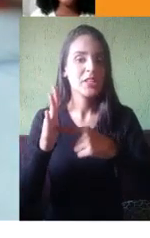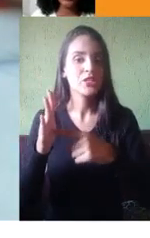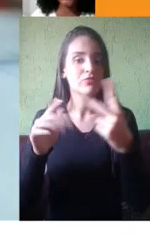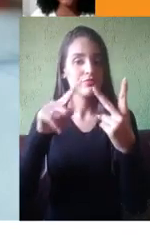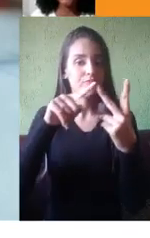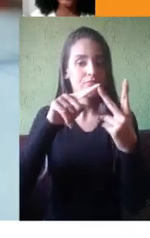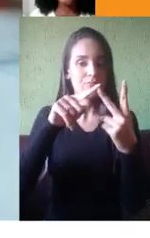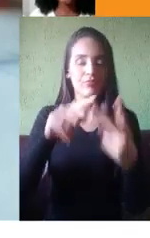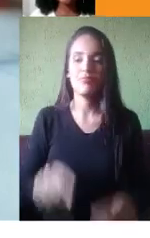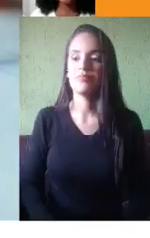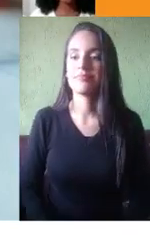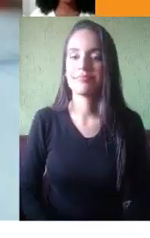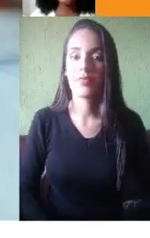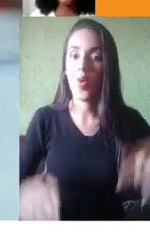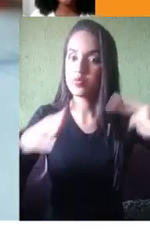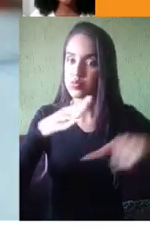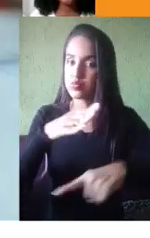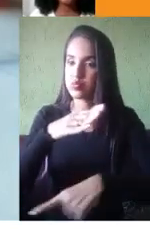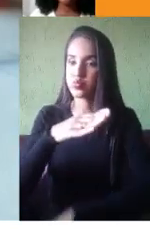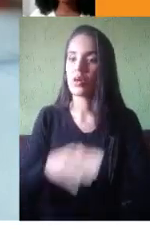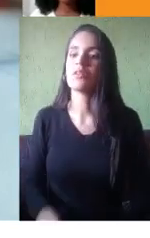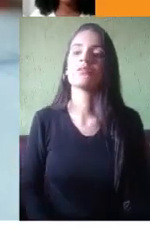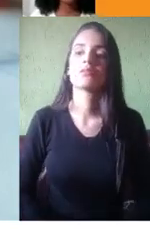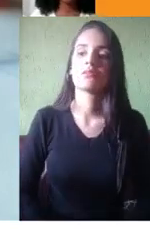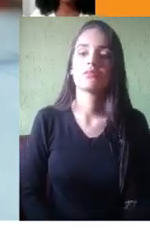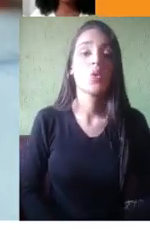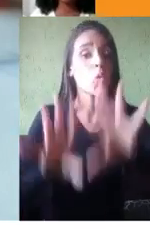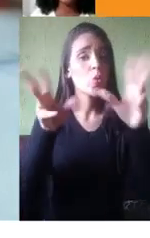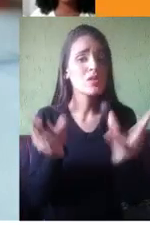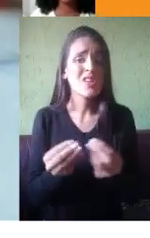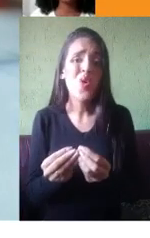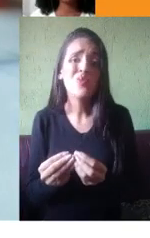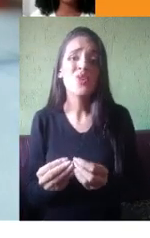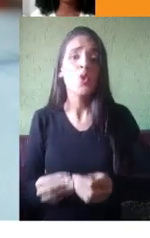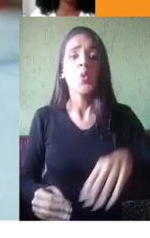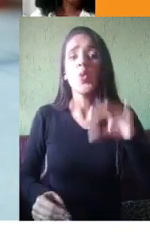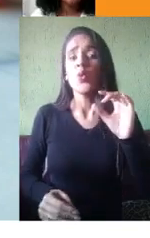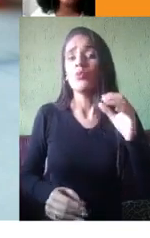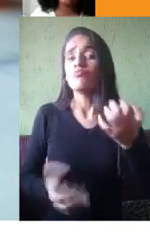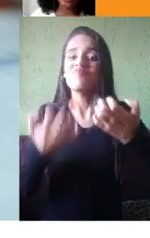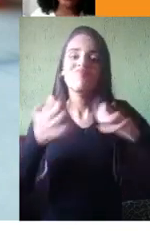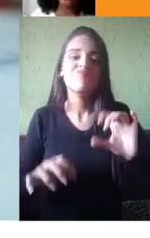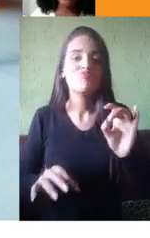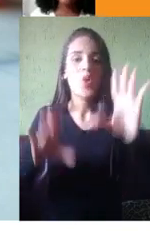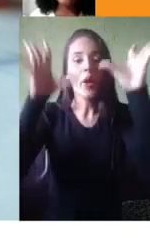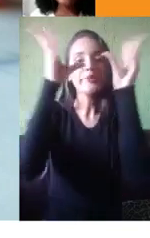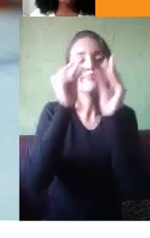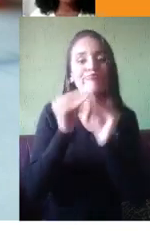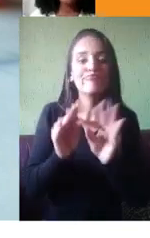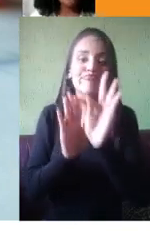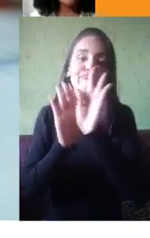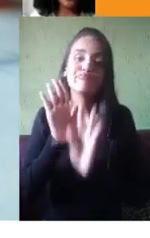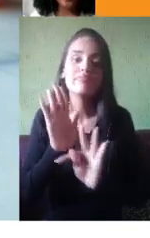desfecho criativo. A gente usa essa expressão porque a conclusão, ela não tem o objetivo apenas de resumir o texto, mas